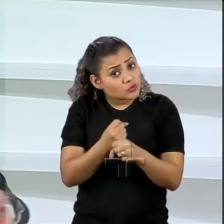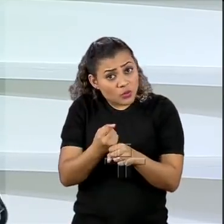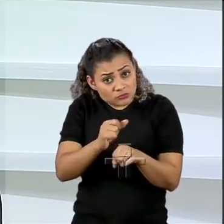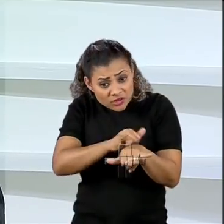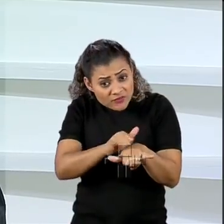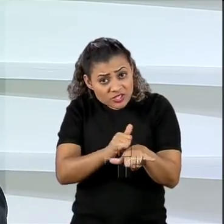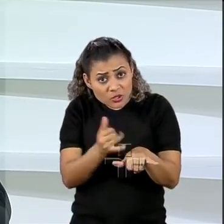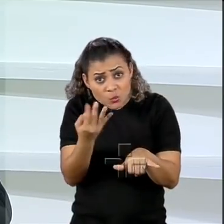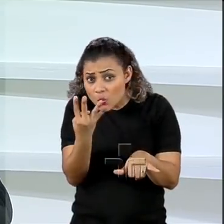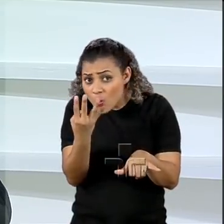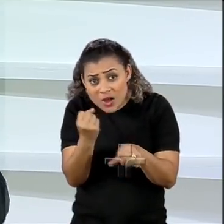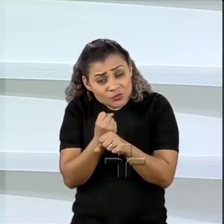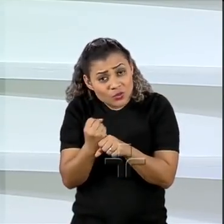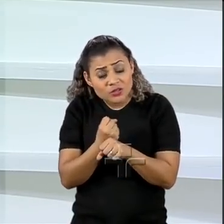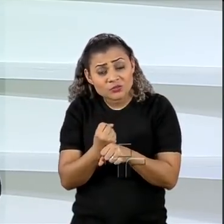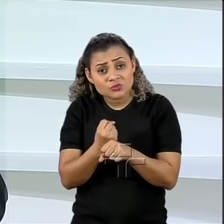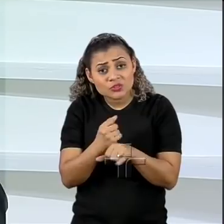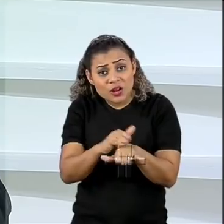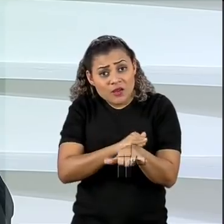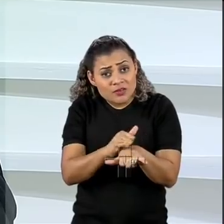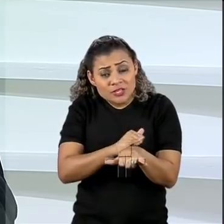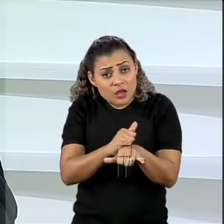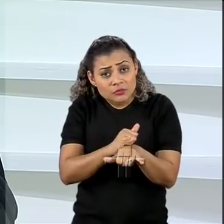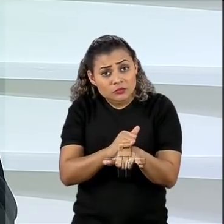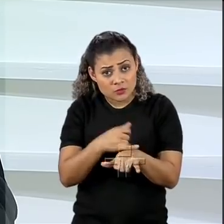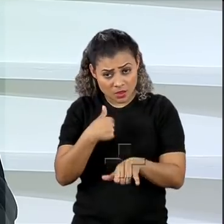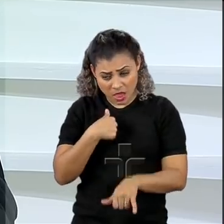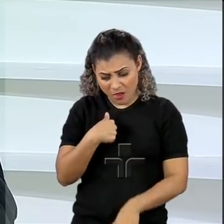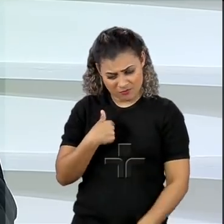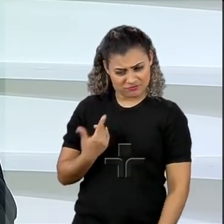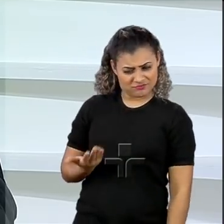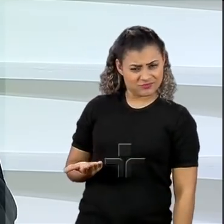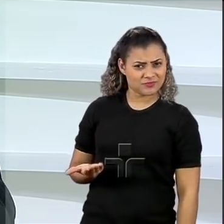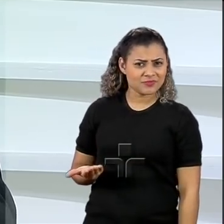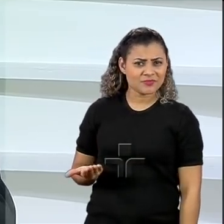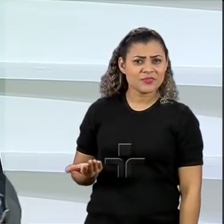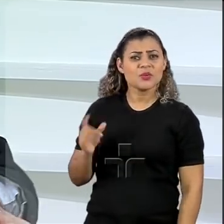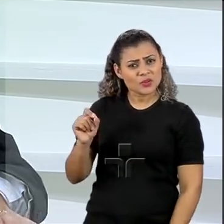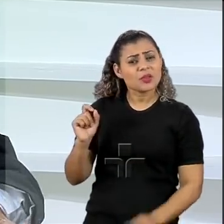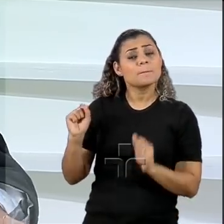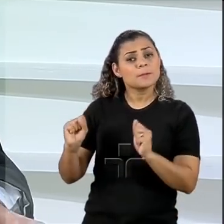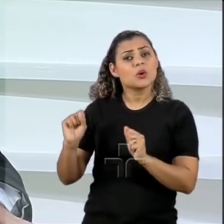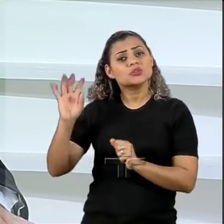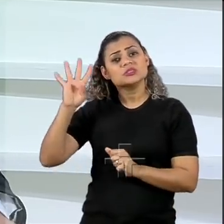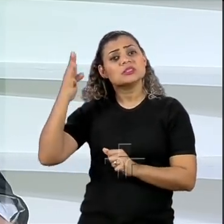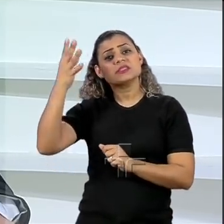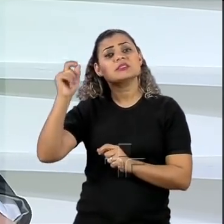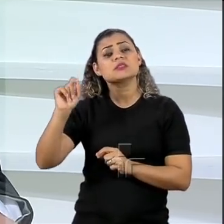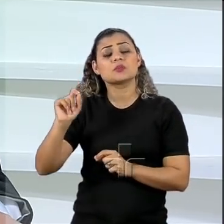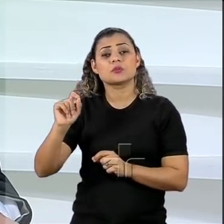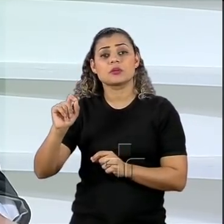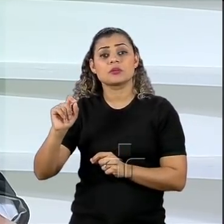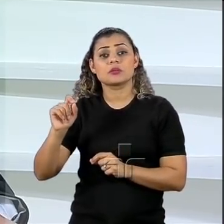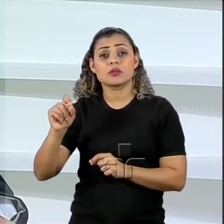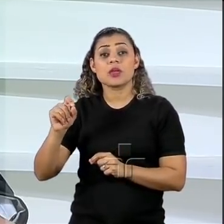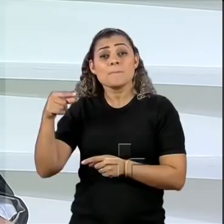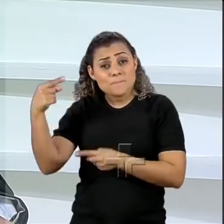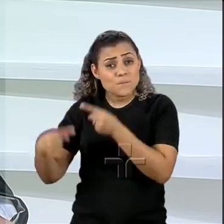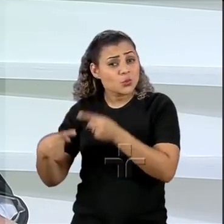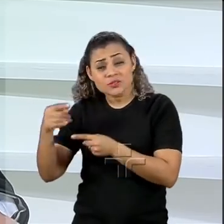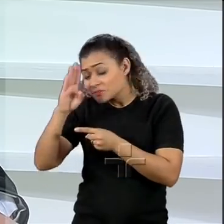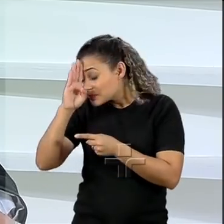não é? E eu tenho argumentado que ela pode ser definida como uma operação tecnicamente